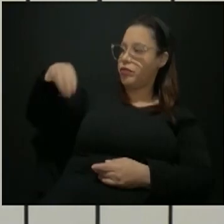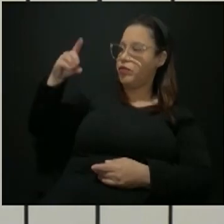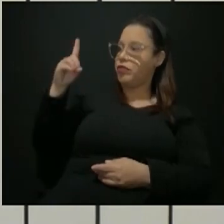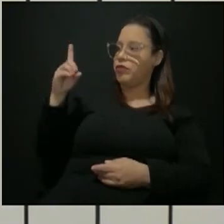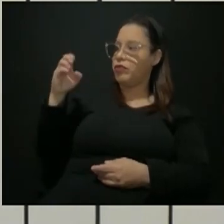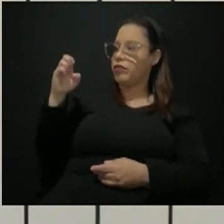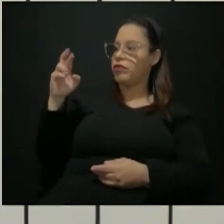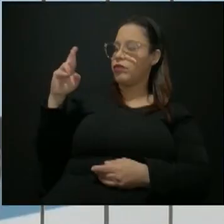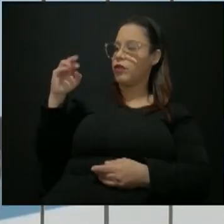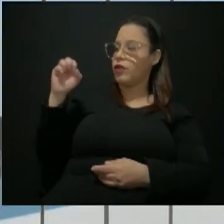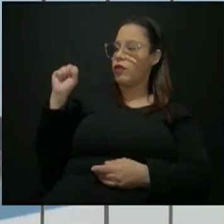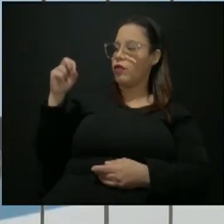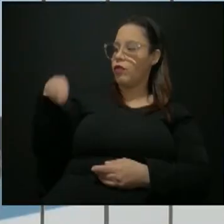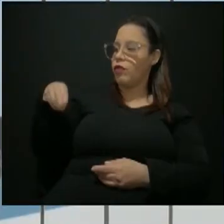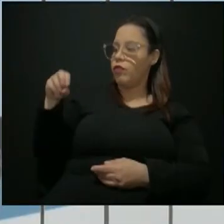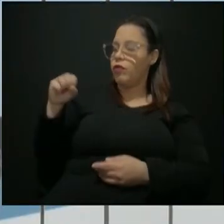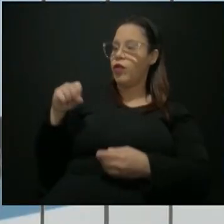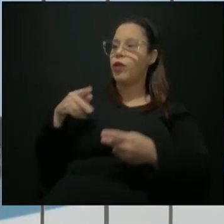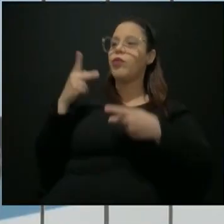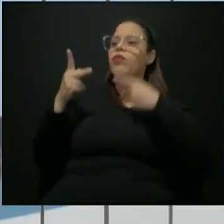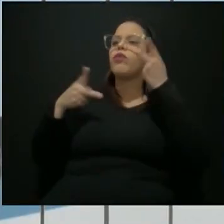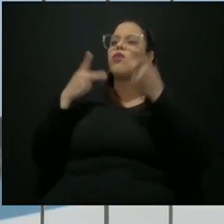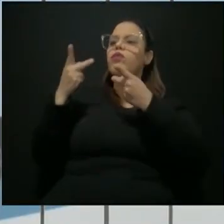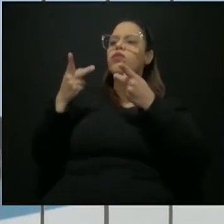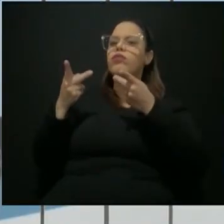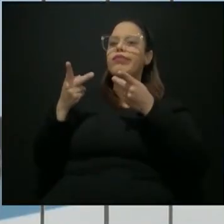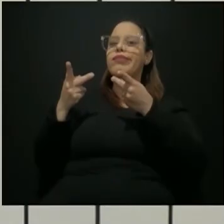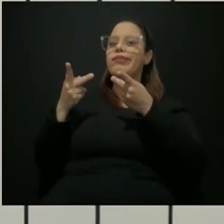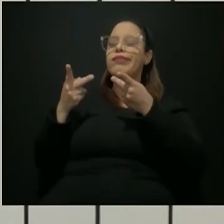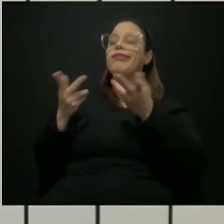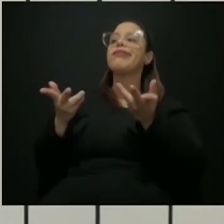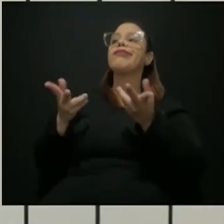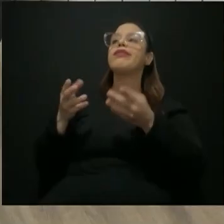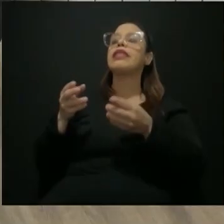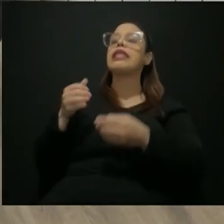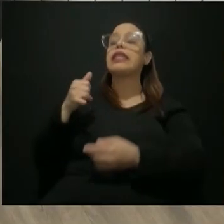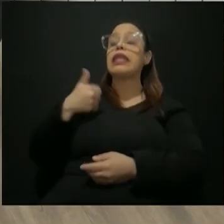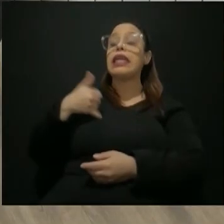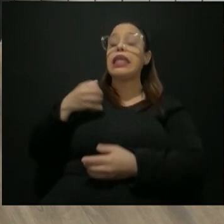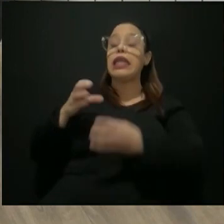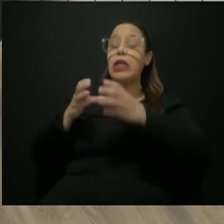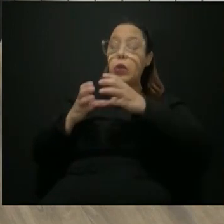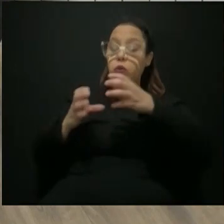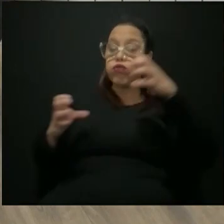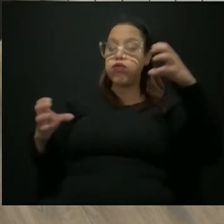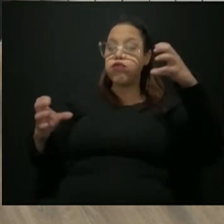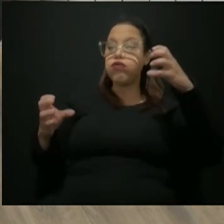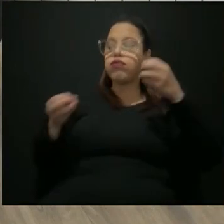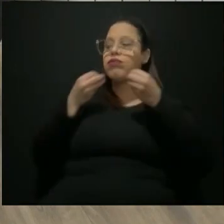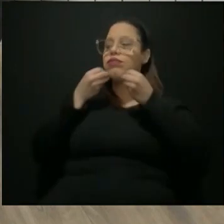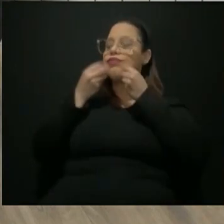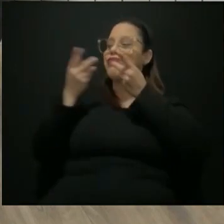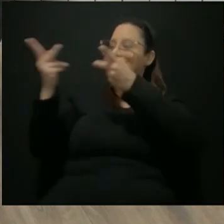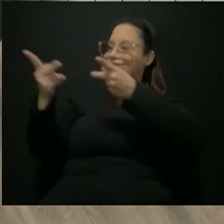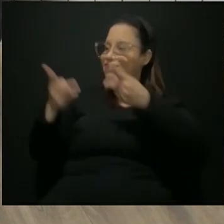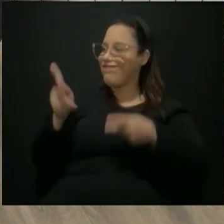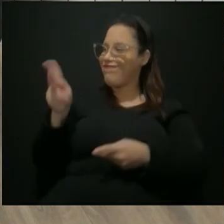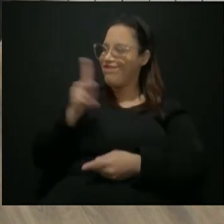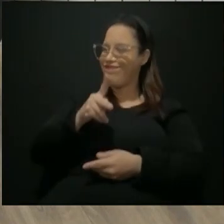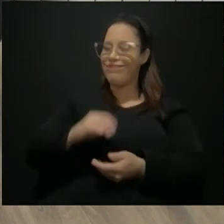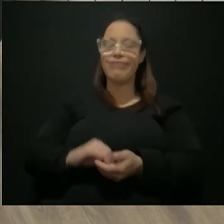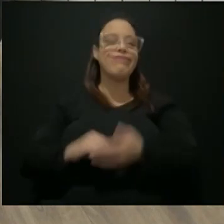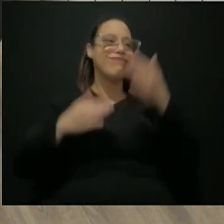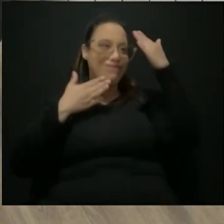que vai falar sobre esse envelhecer, né? Seja bem-vindo, professor. Muito obrigado, prazer poder estar aqui